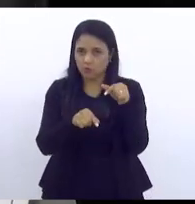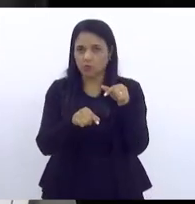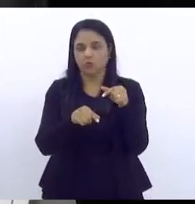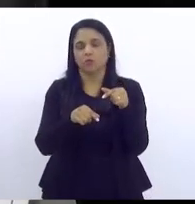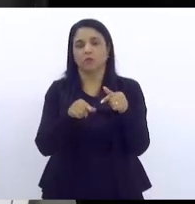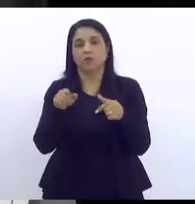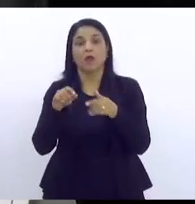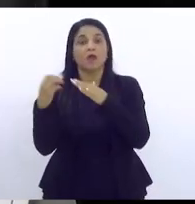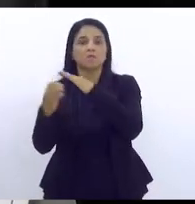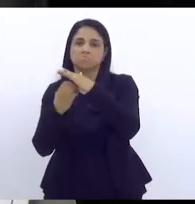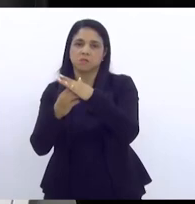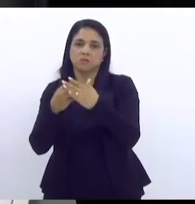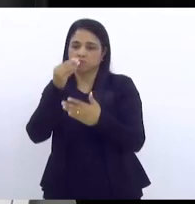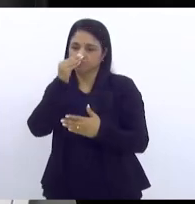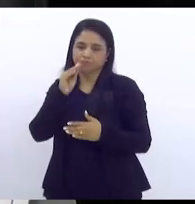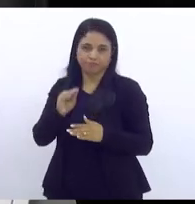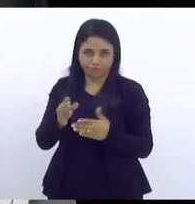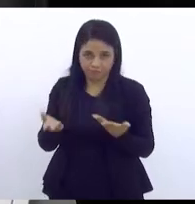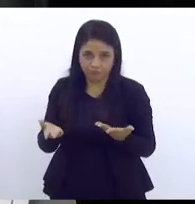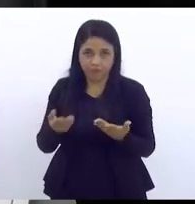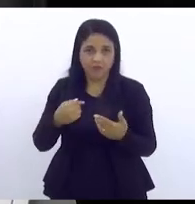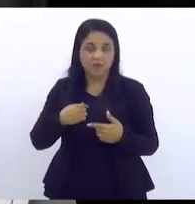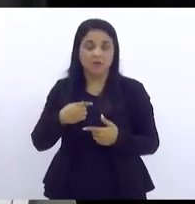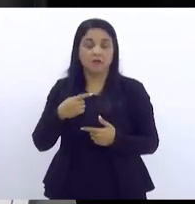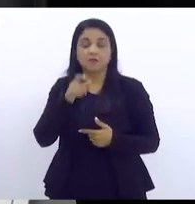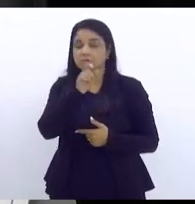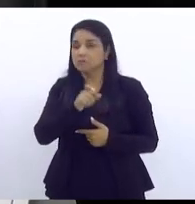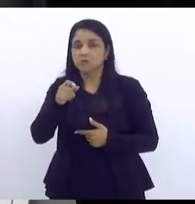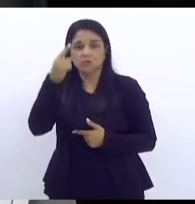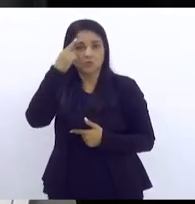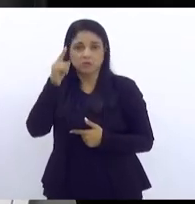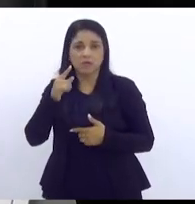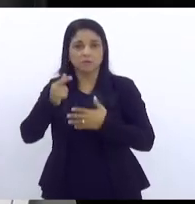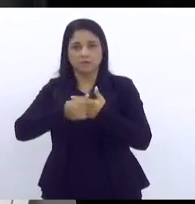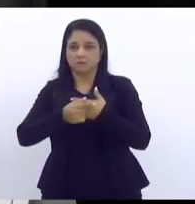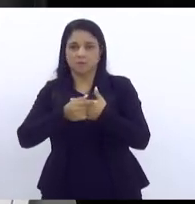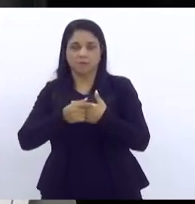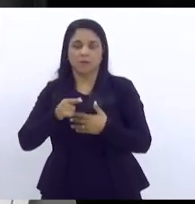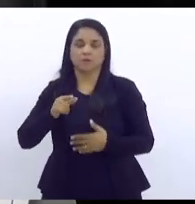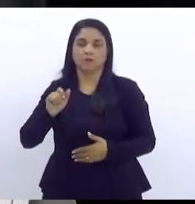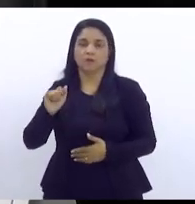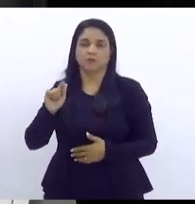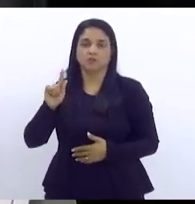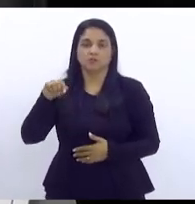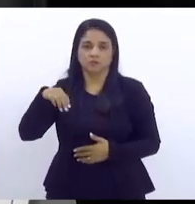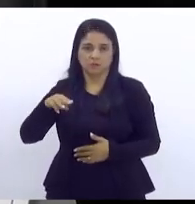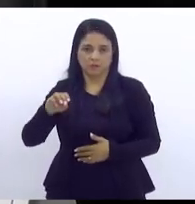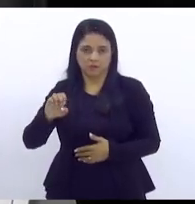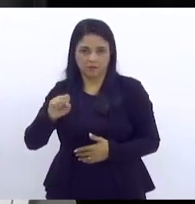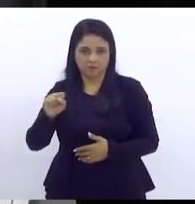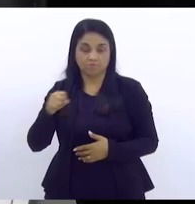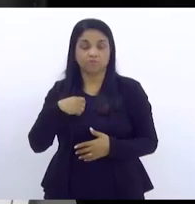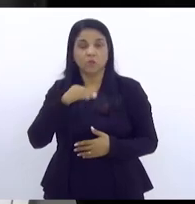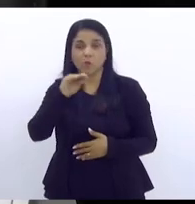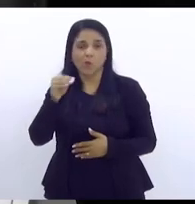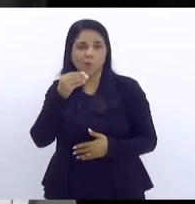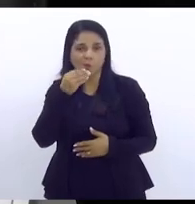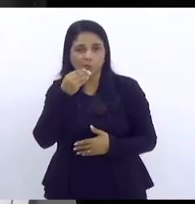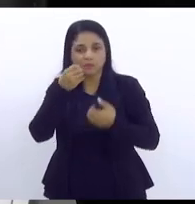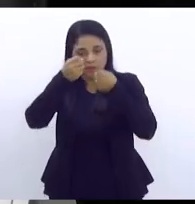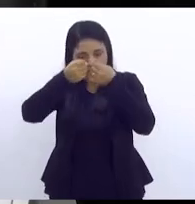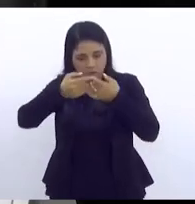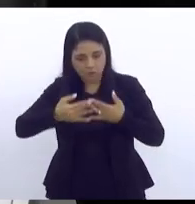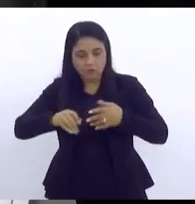tem muita gente que não sabe do desse papel da da agência reguladora né E aí eu eu n toda a oportunidade que tem eu procuro